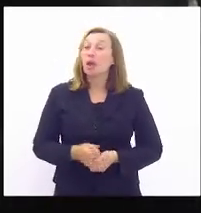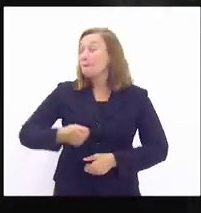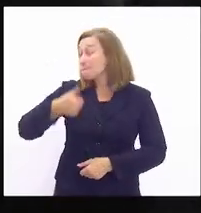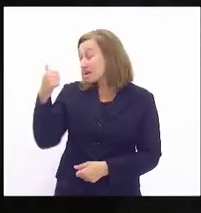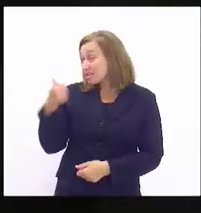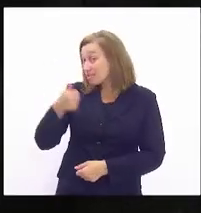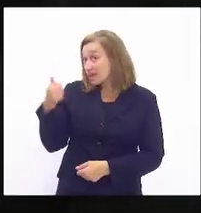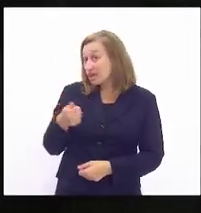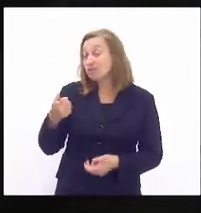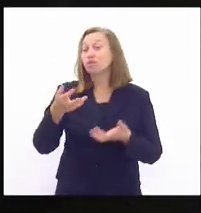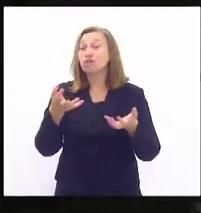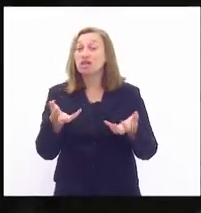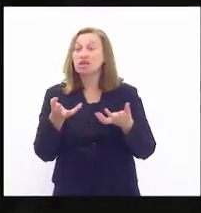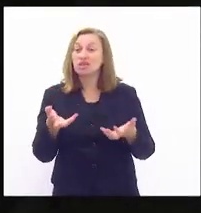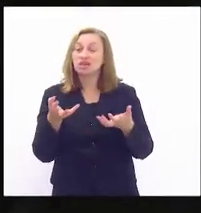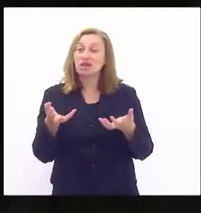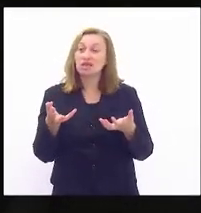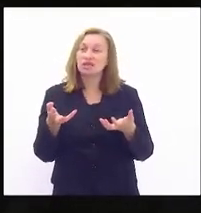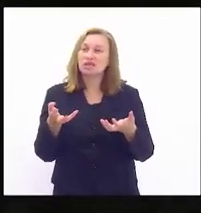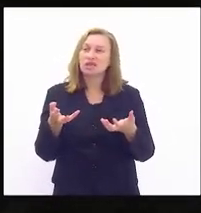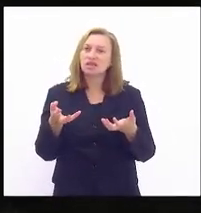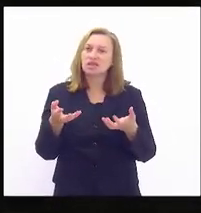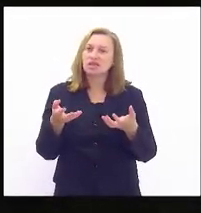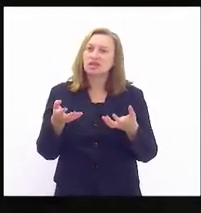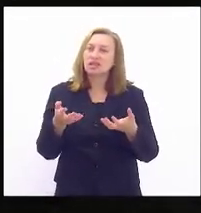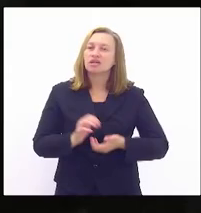Primeiramente, eu queria abrir